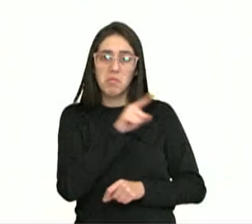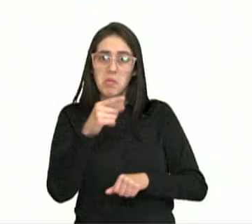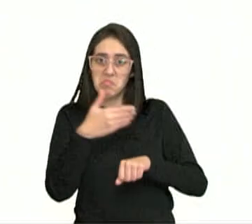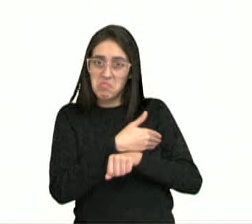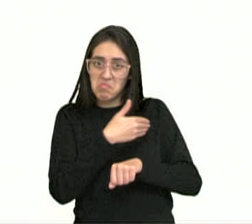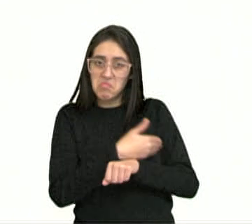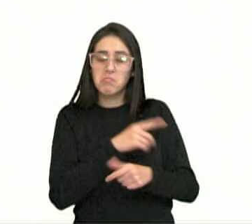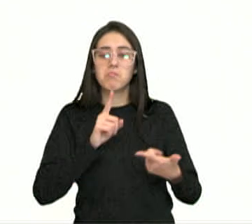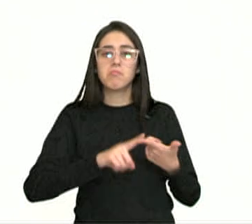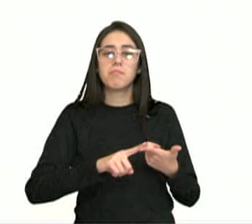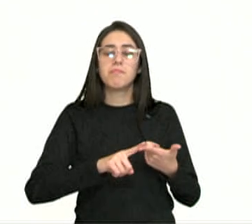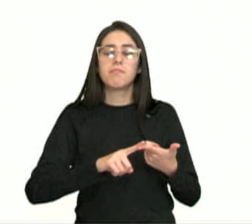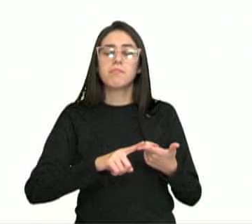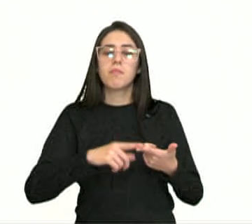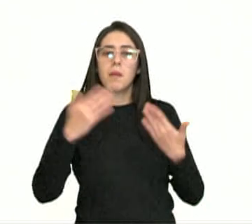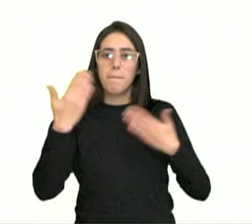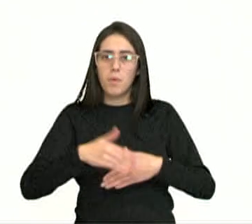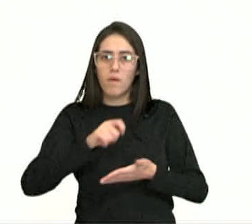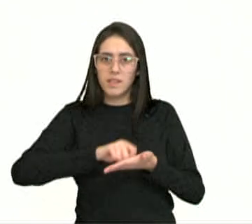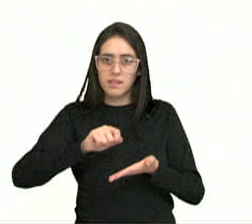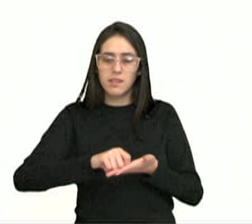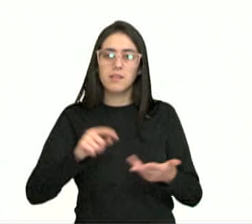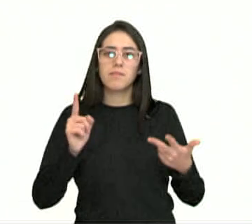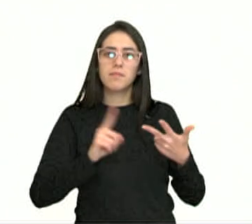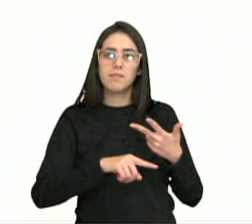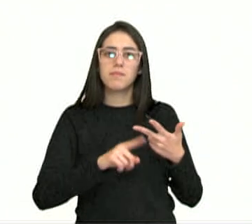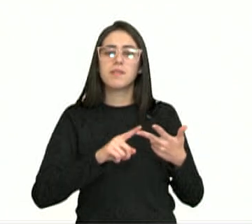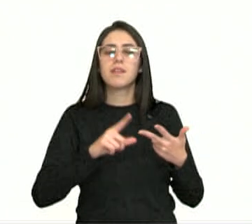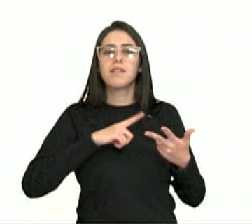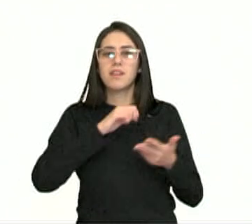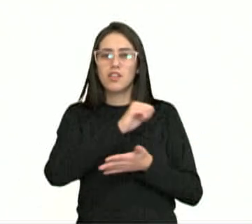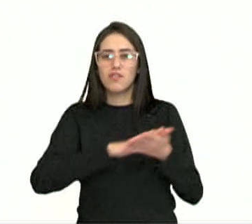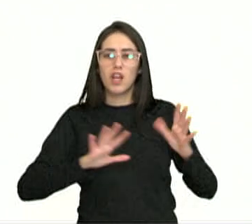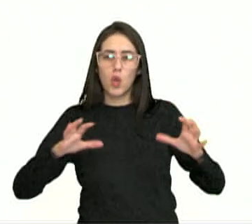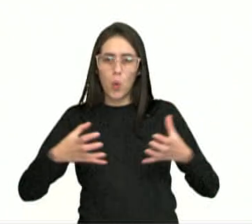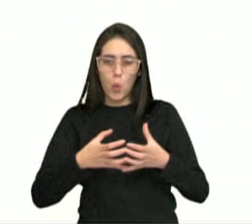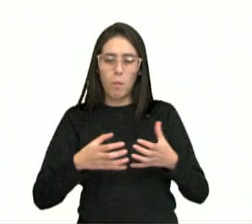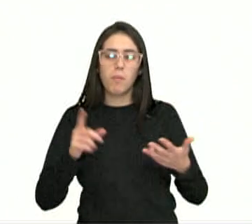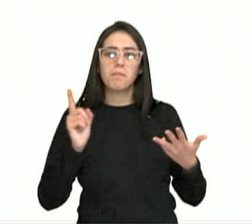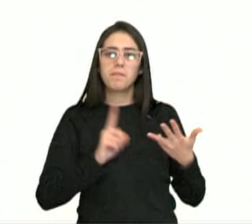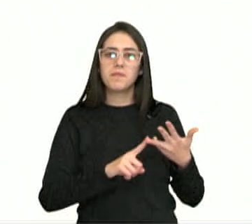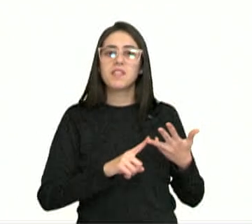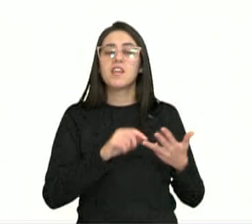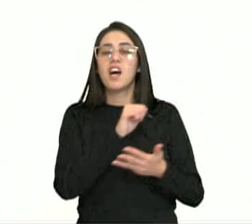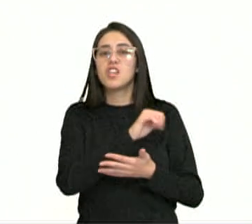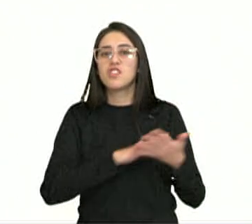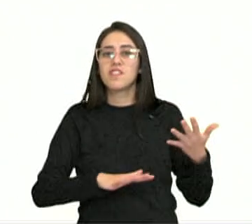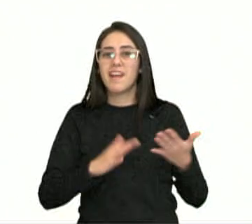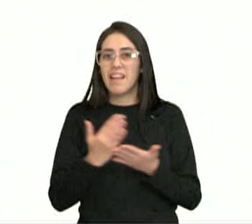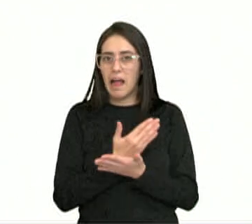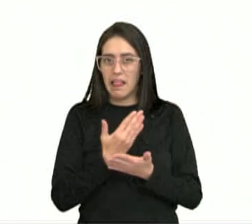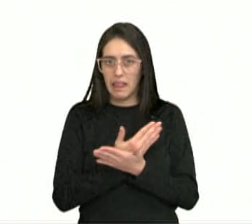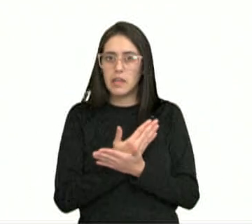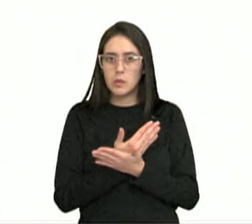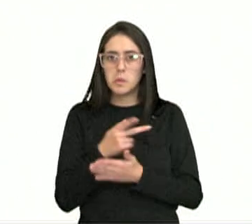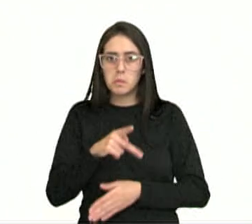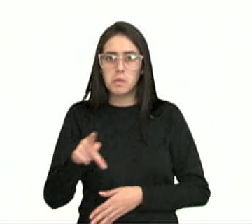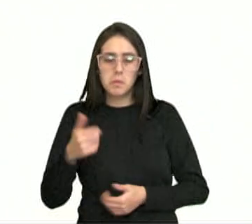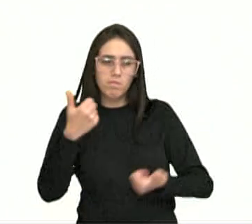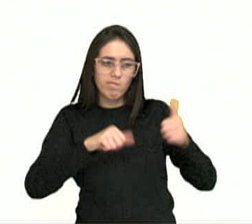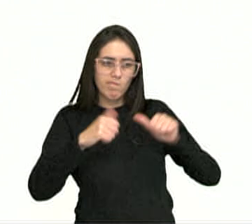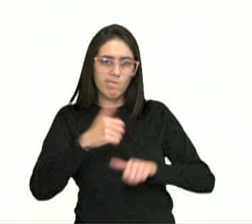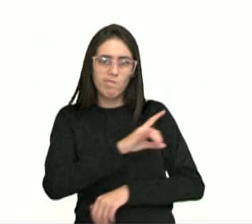prova escrita, trabalho em grupo e atividades do caderno. Nessa avaliação,